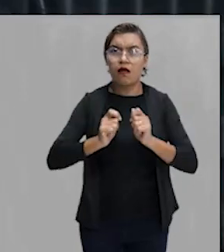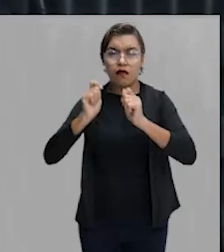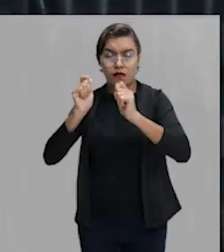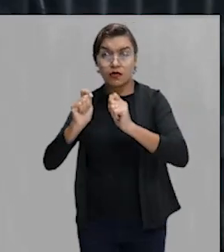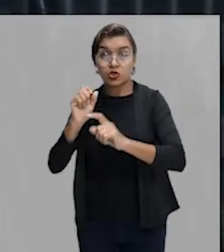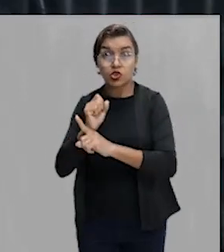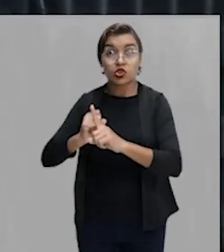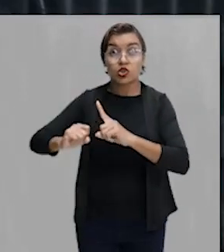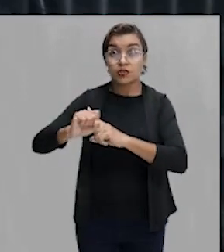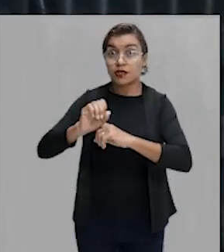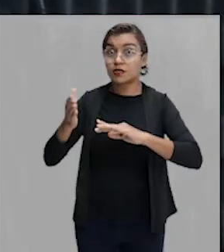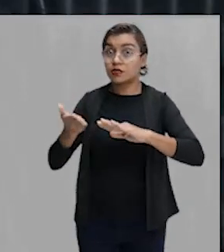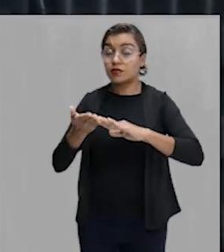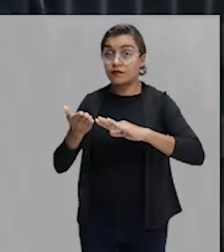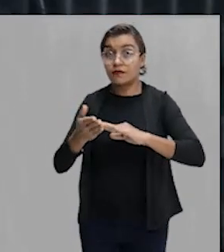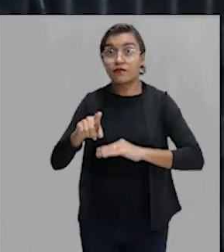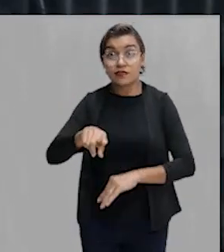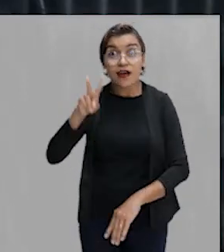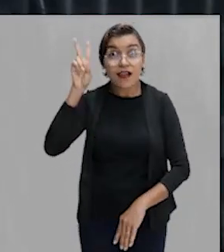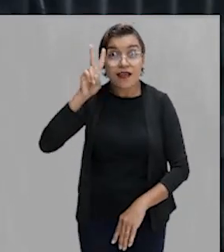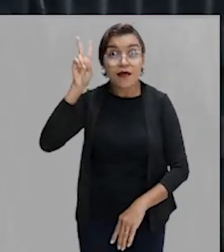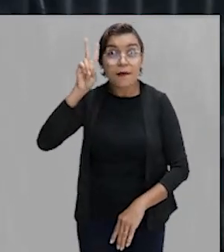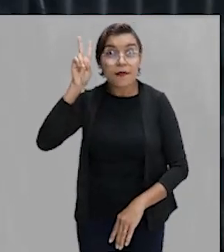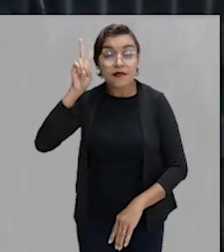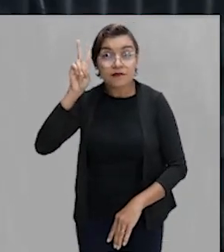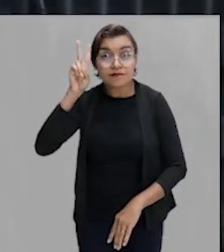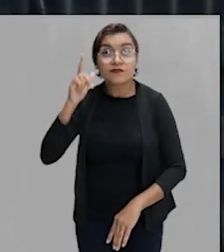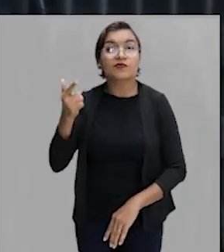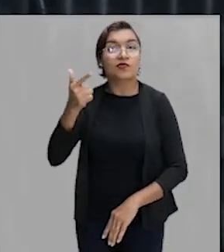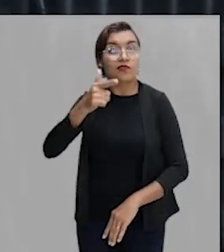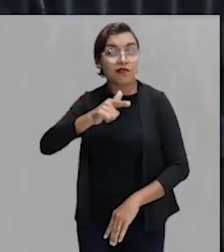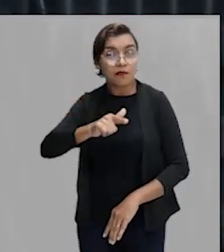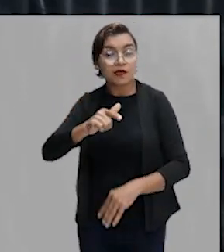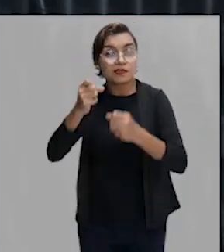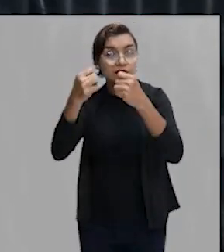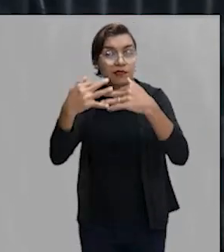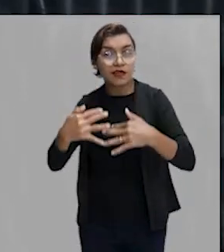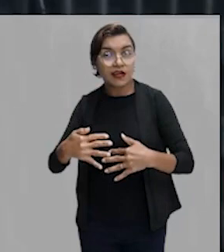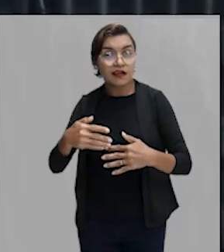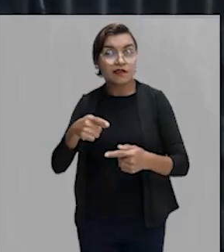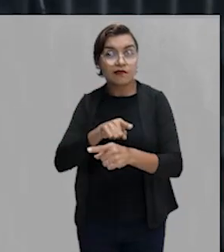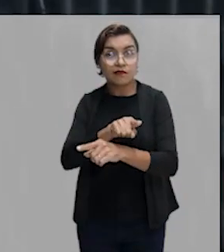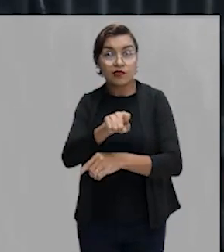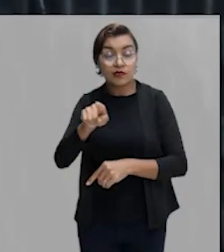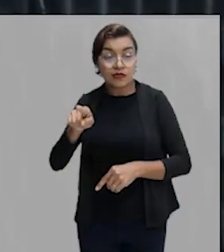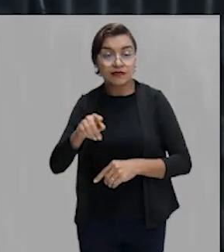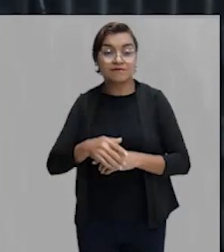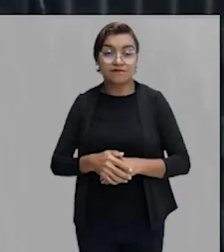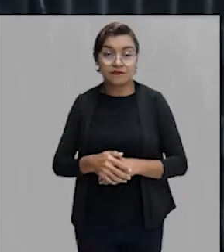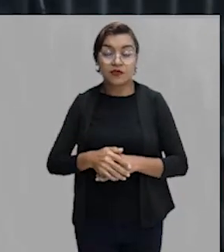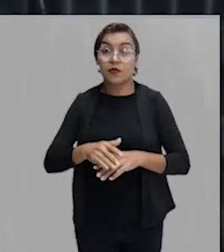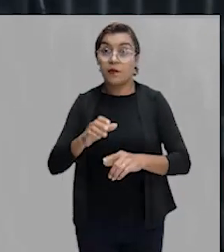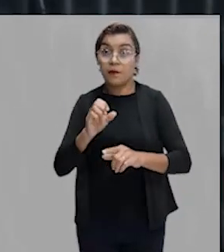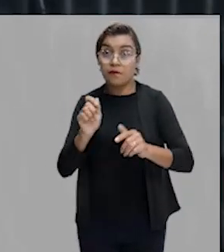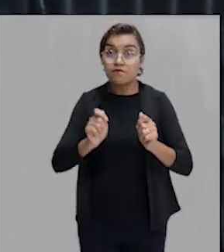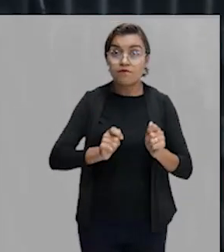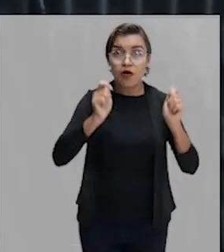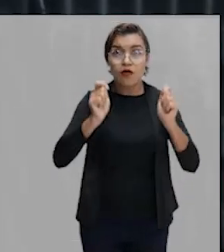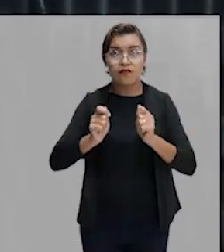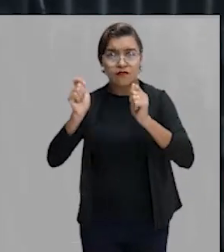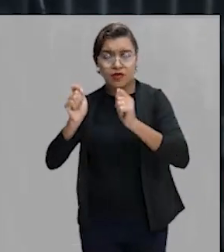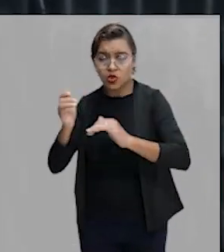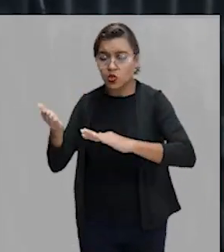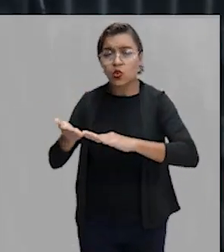Eu dei uma refrescada na tua memória, relembrei para você o que são movimentos contemporâneos para a gente agora